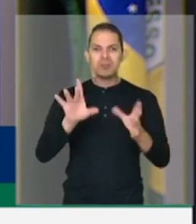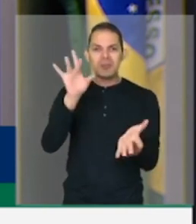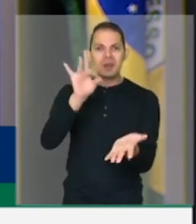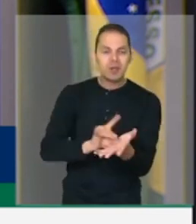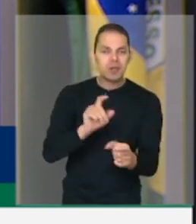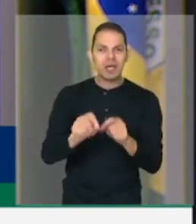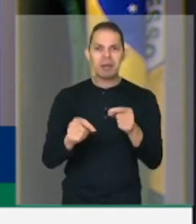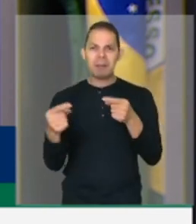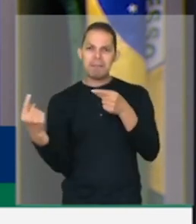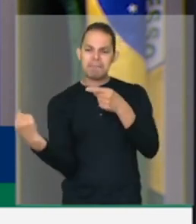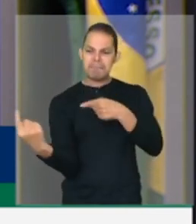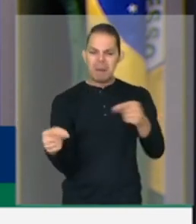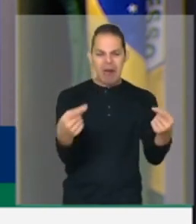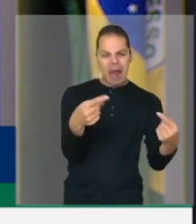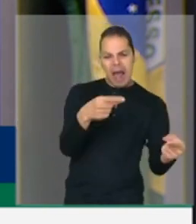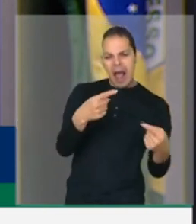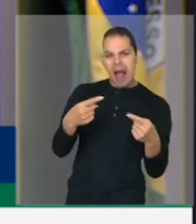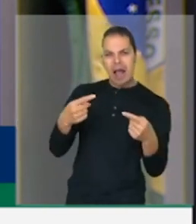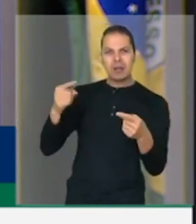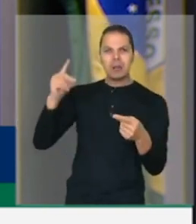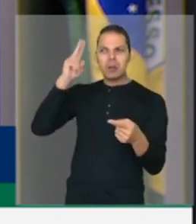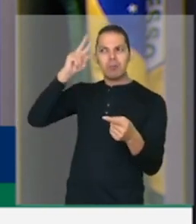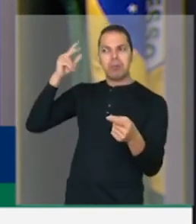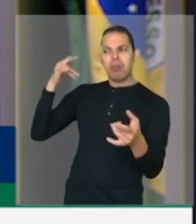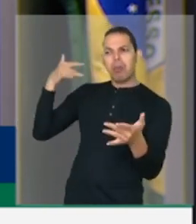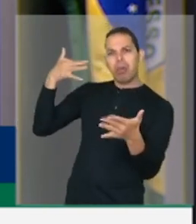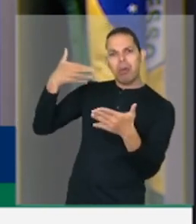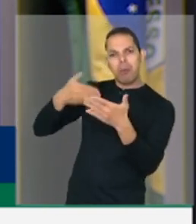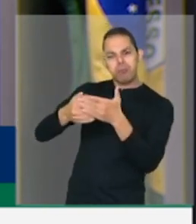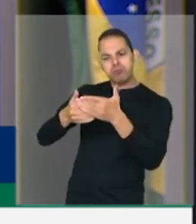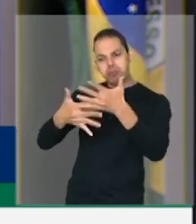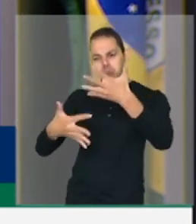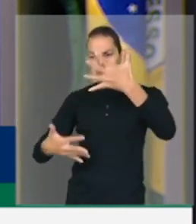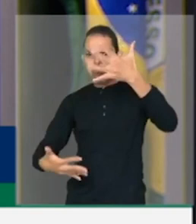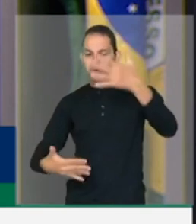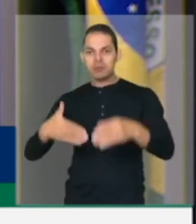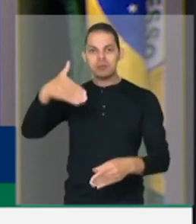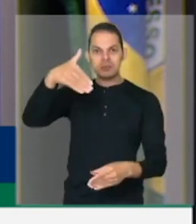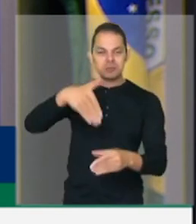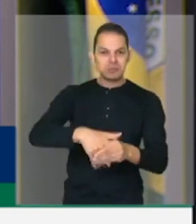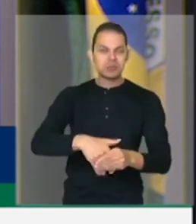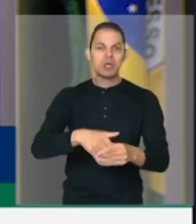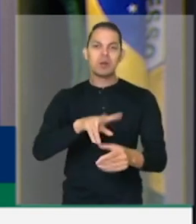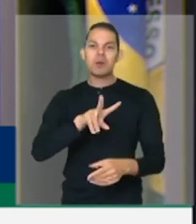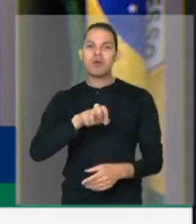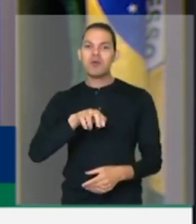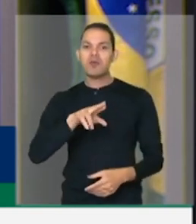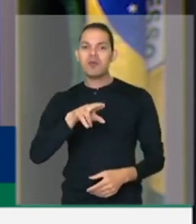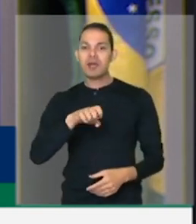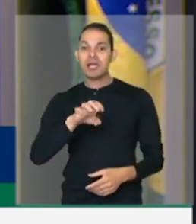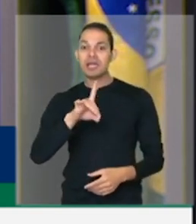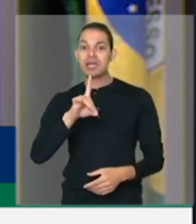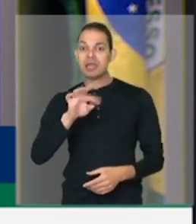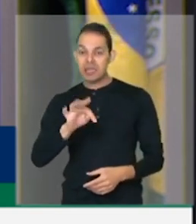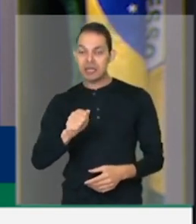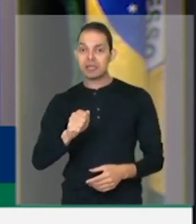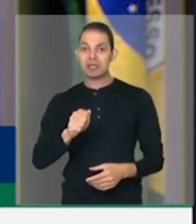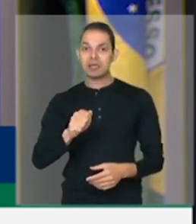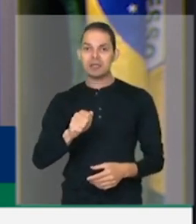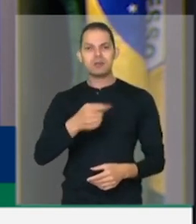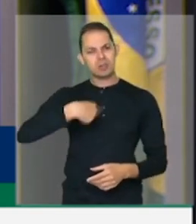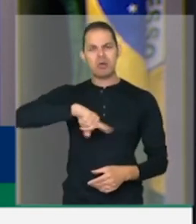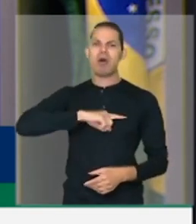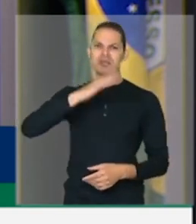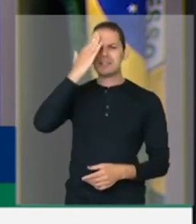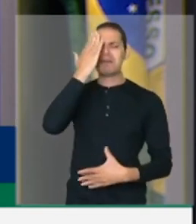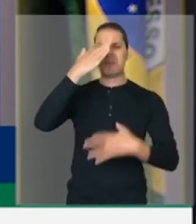de ataque as pessoas pegando o histórico do deputado voltando por Vendetta nós sabemos muito bem